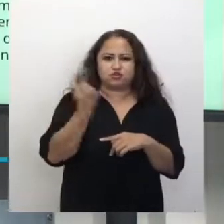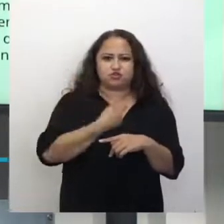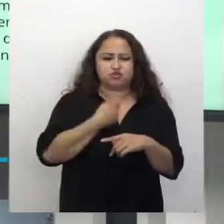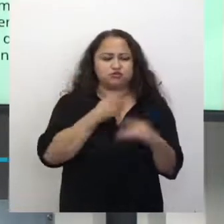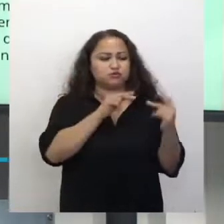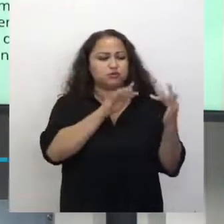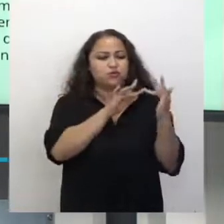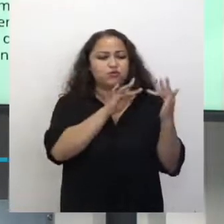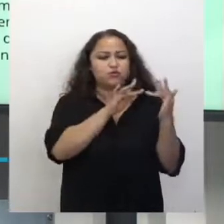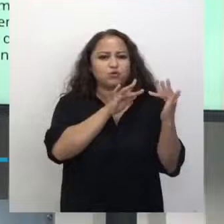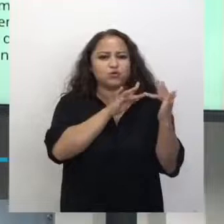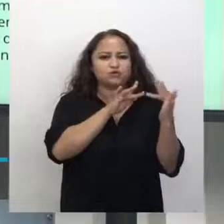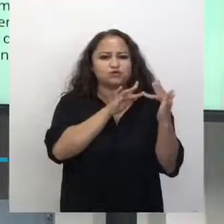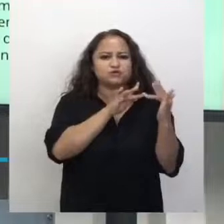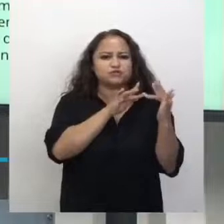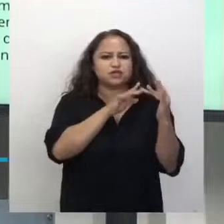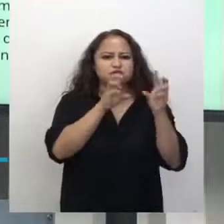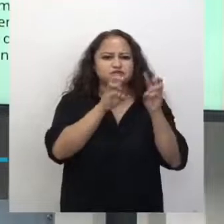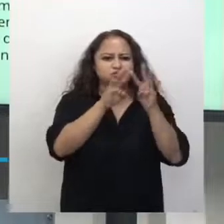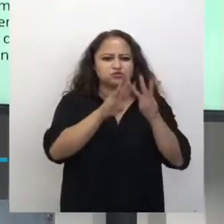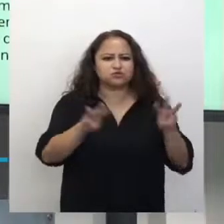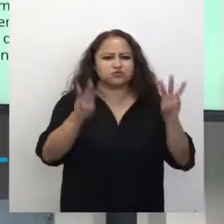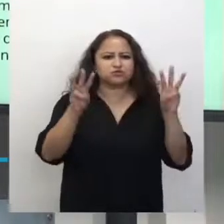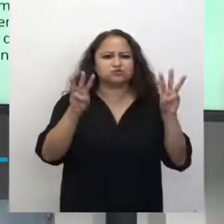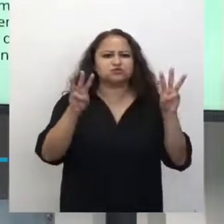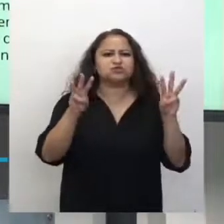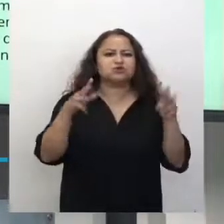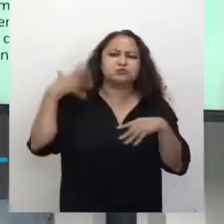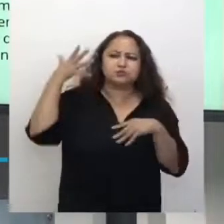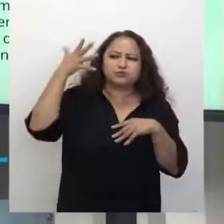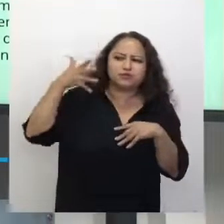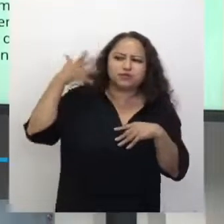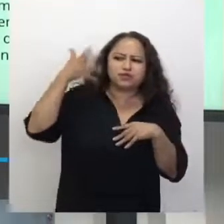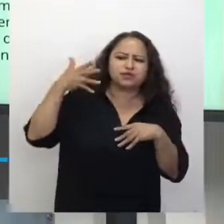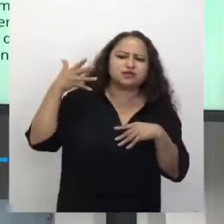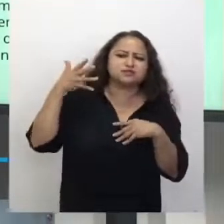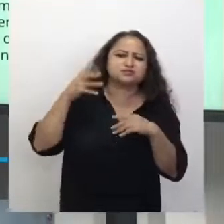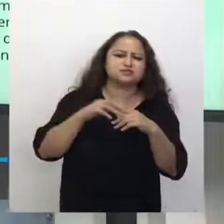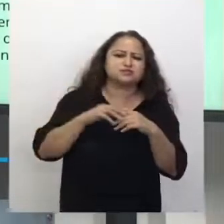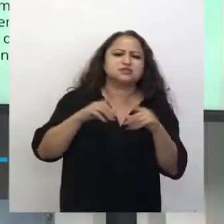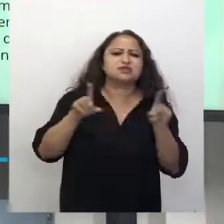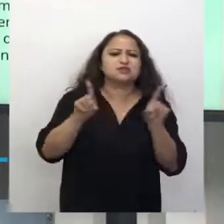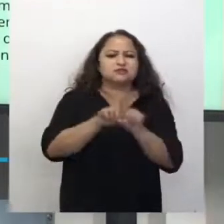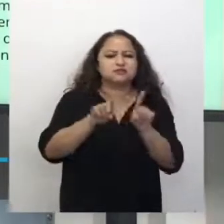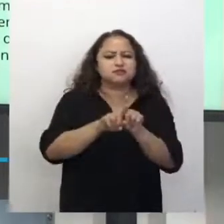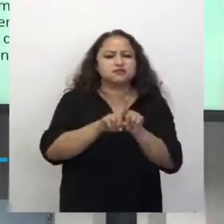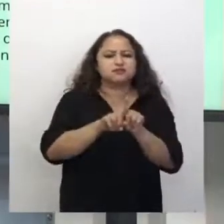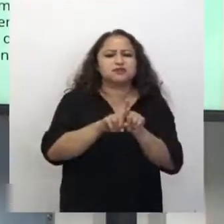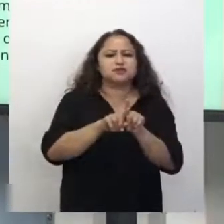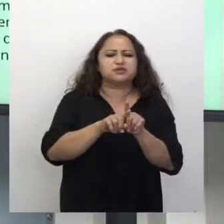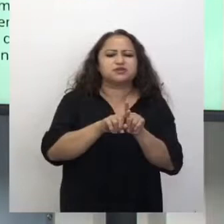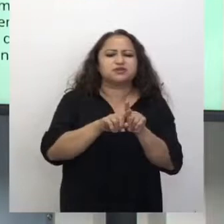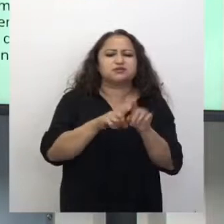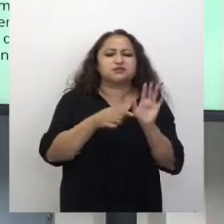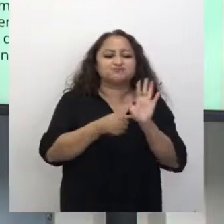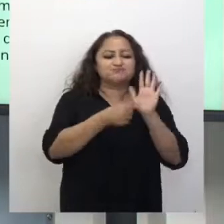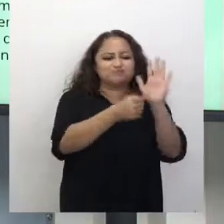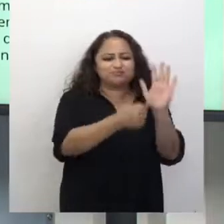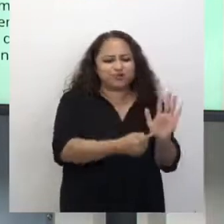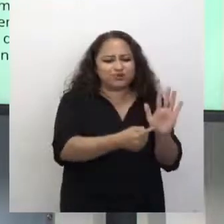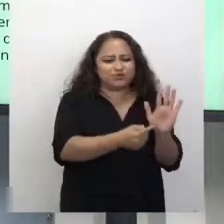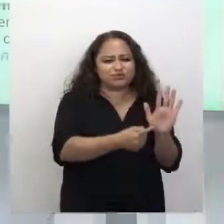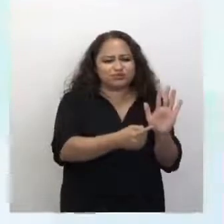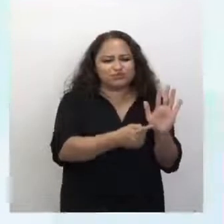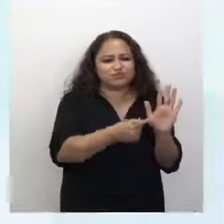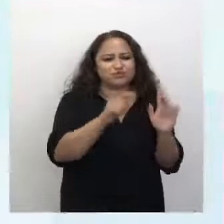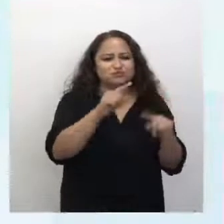contato, né? Ter esses workshops, palestras, oficinas e também alguns expositores, né? De materiais mesmo. Então,